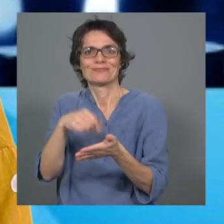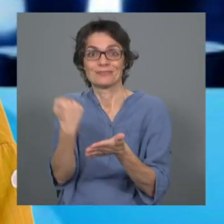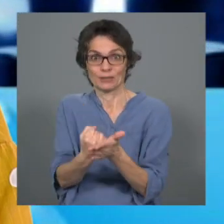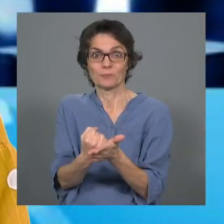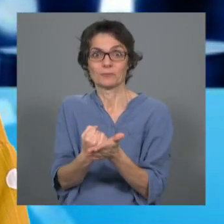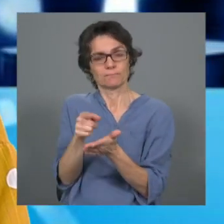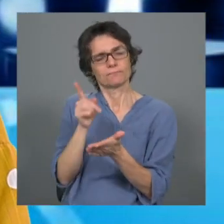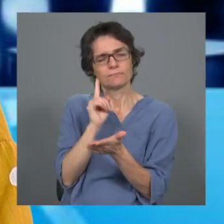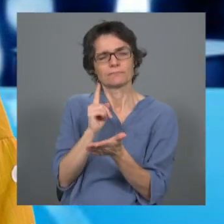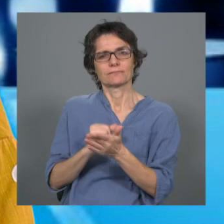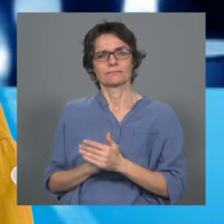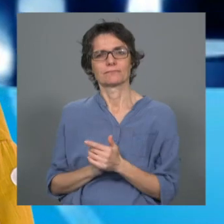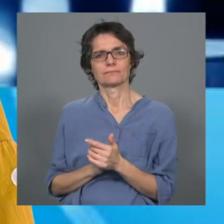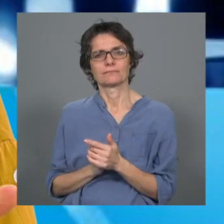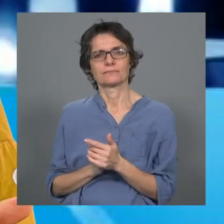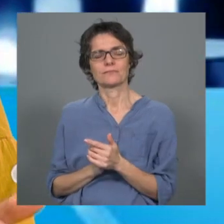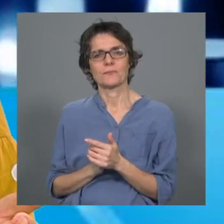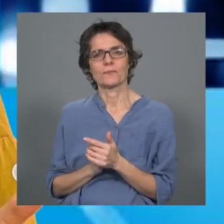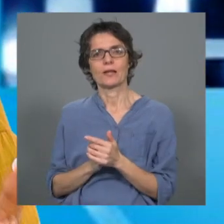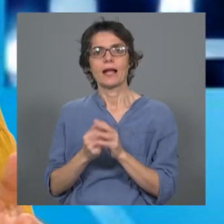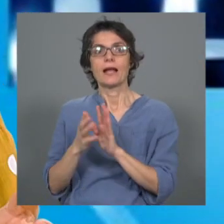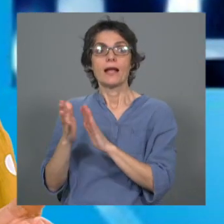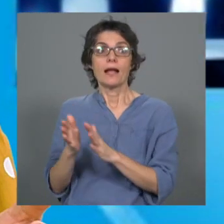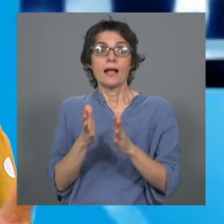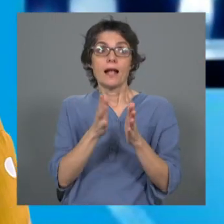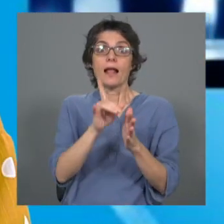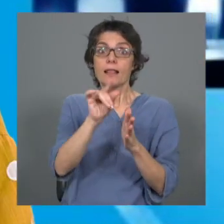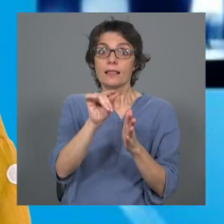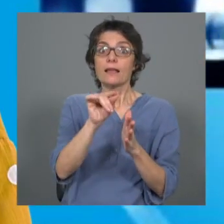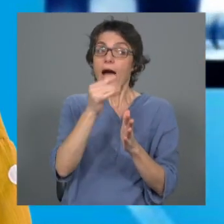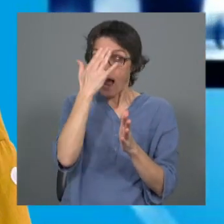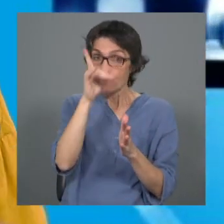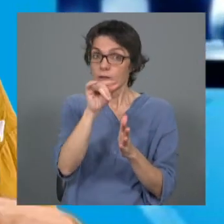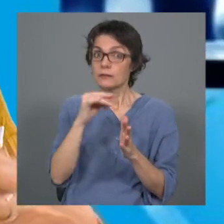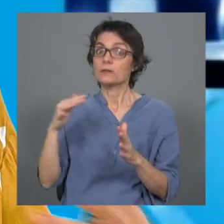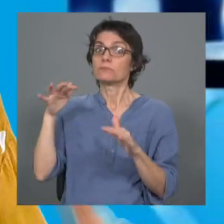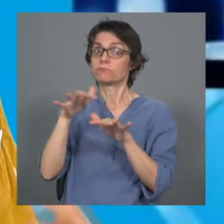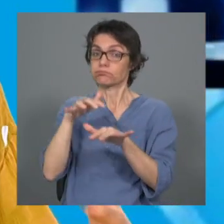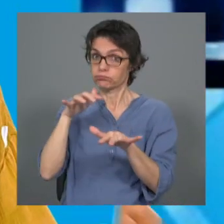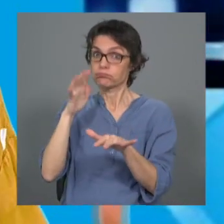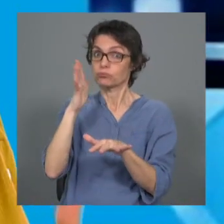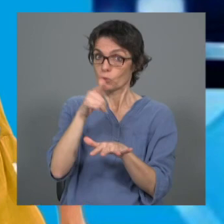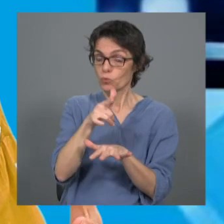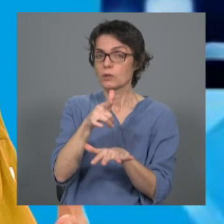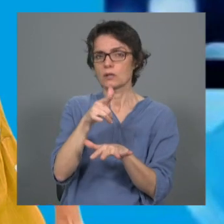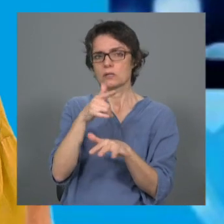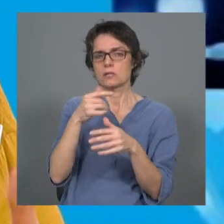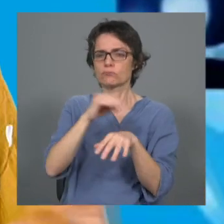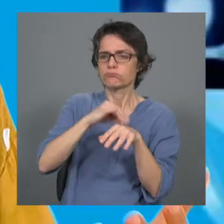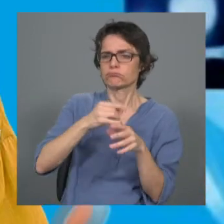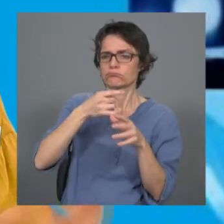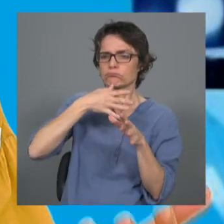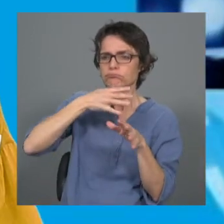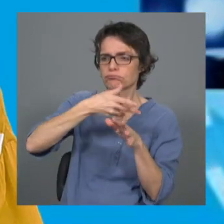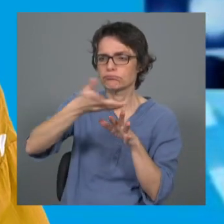conjunta. E do sínodo disso também saiu, ou seja, todos os testemunhos e partilhas que